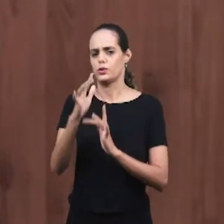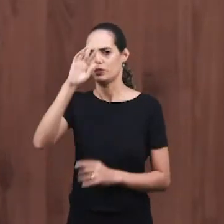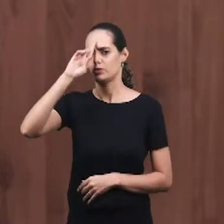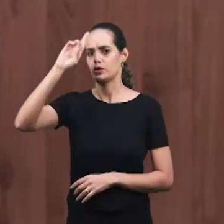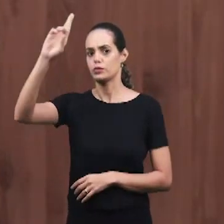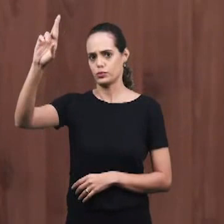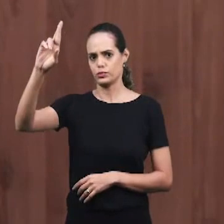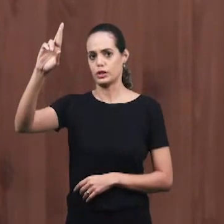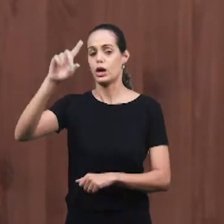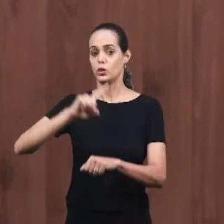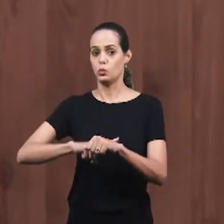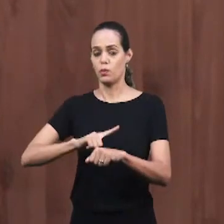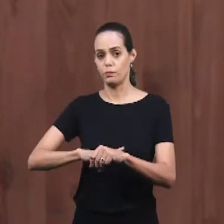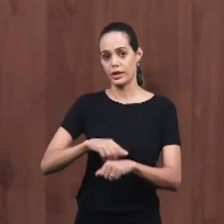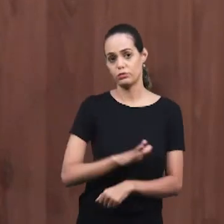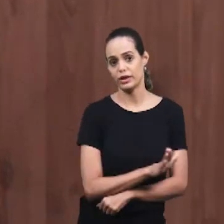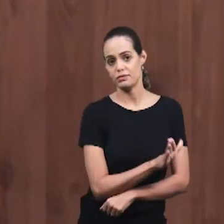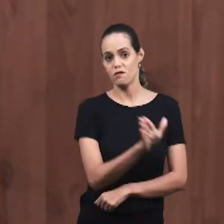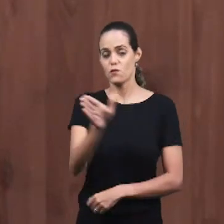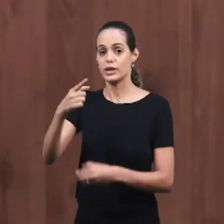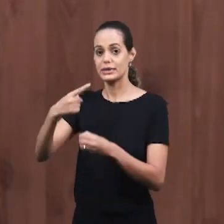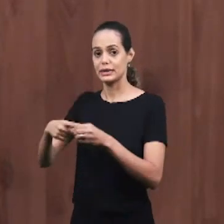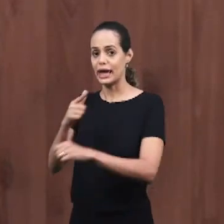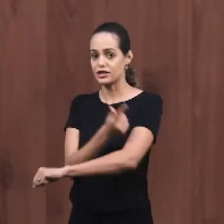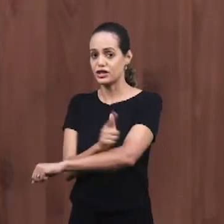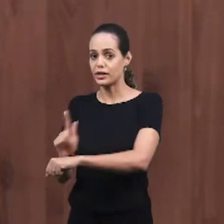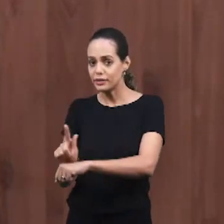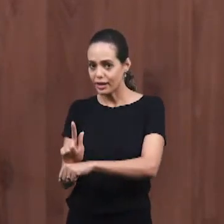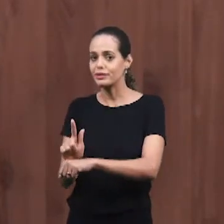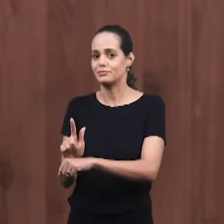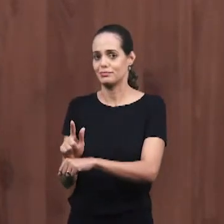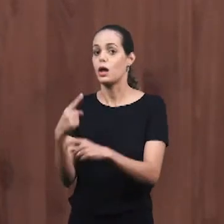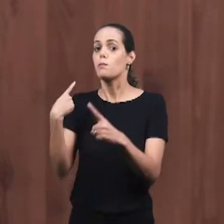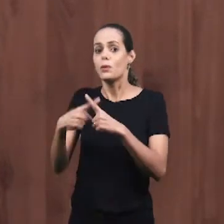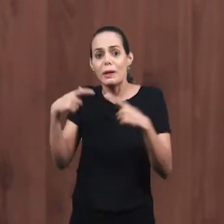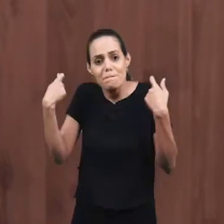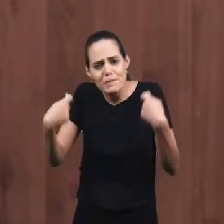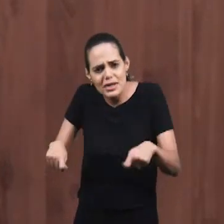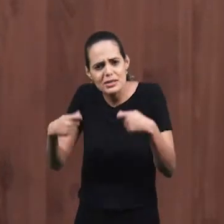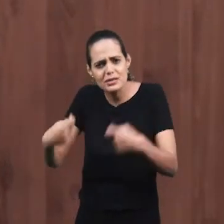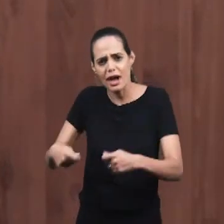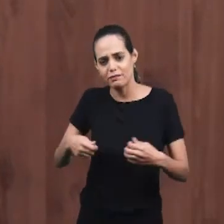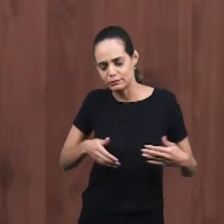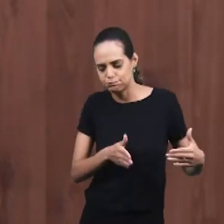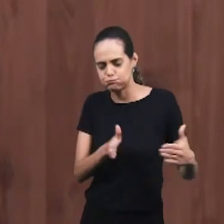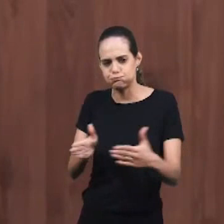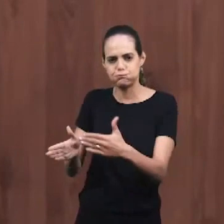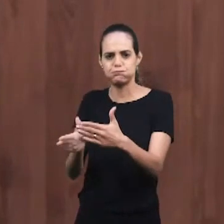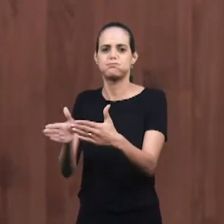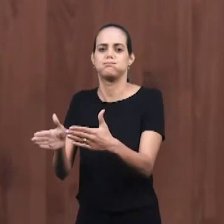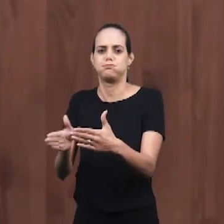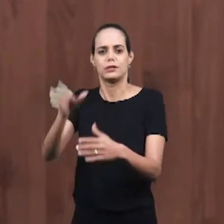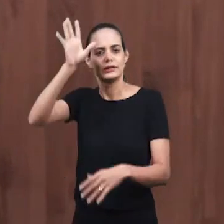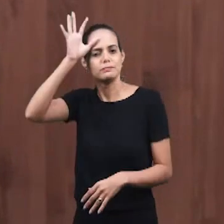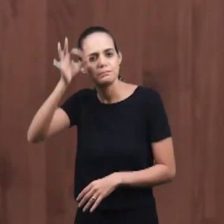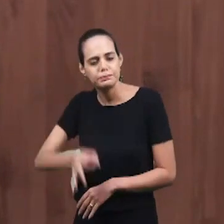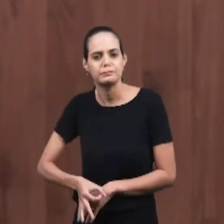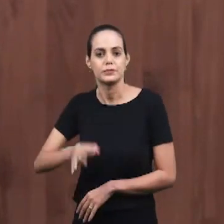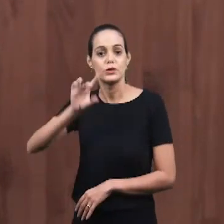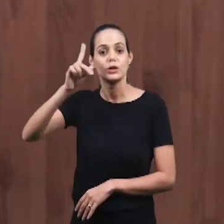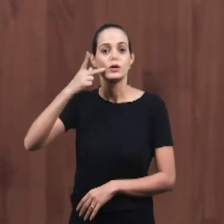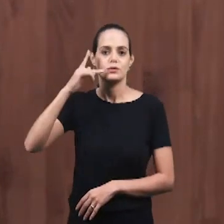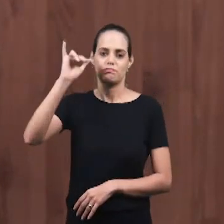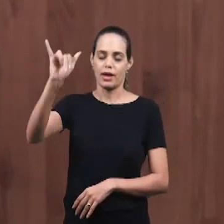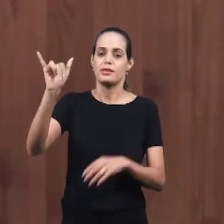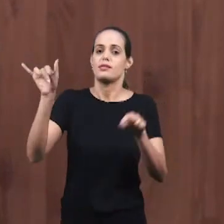Senhor Jesus ao ir para a Galileia, passando por Samaria. E era necessário, ou seja, estava ali a